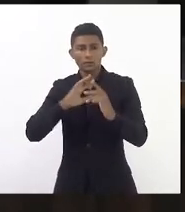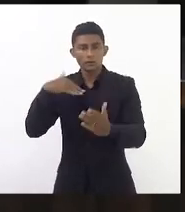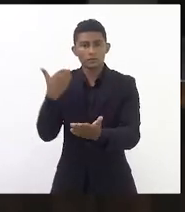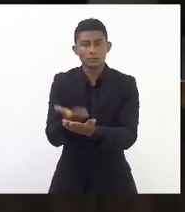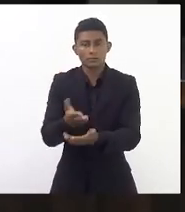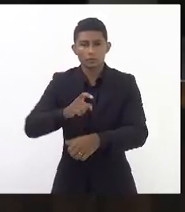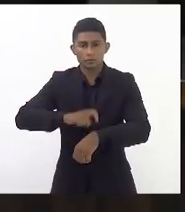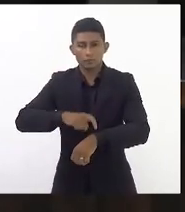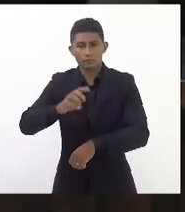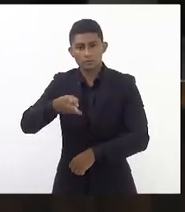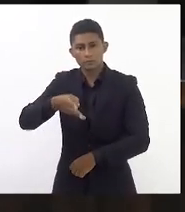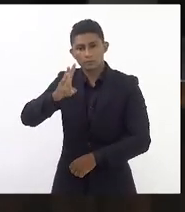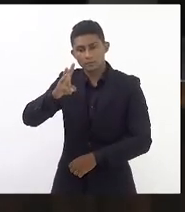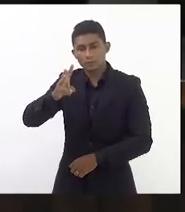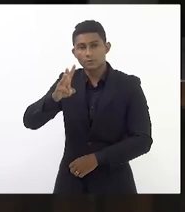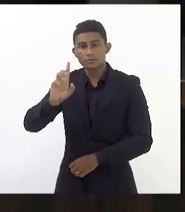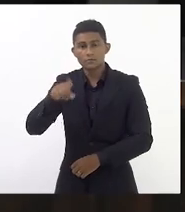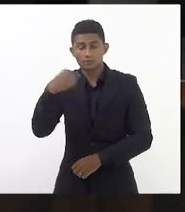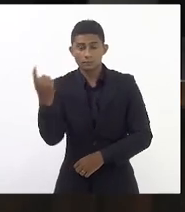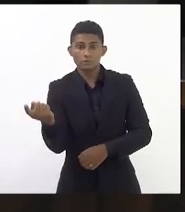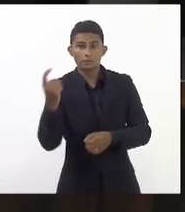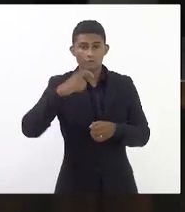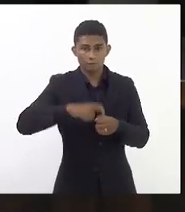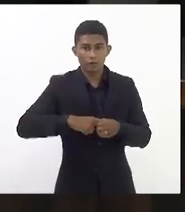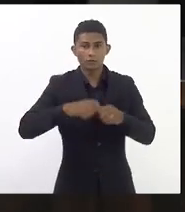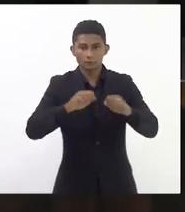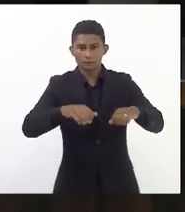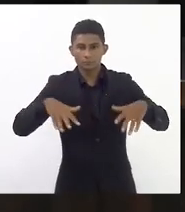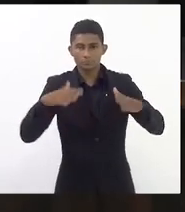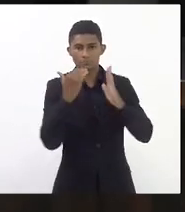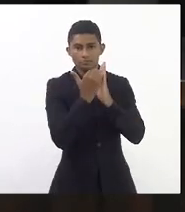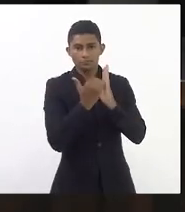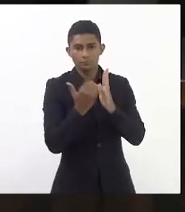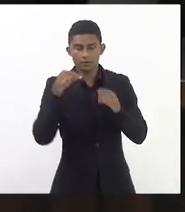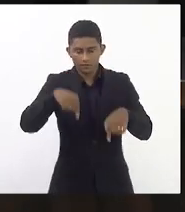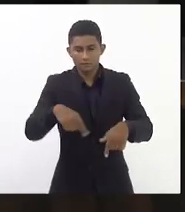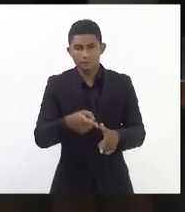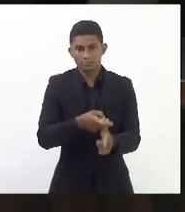às 15 horas, quando retornaremos com a ordem do dia. Está suspensa a sessão.